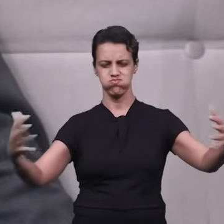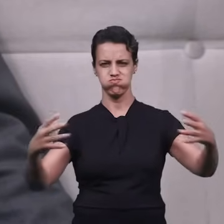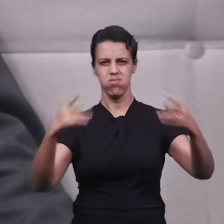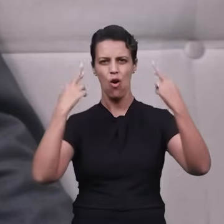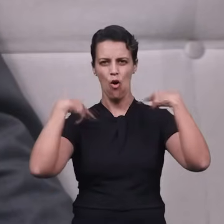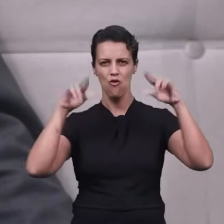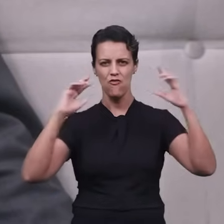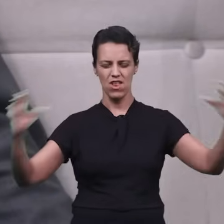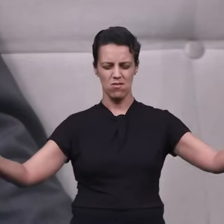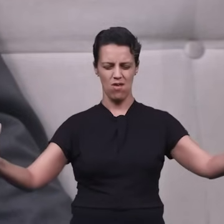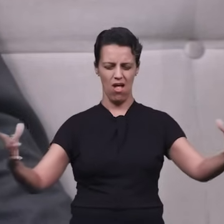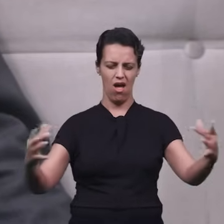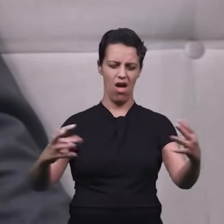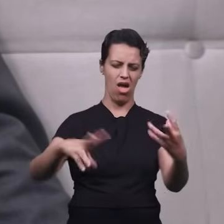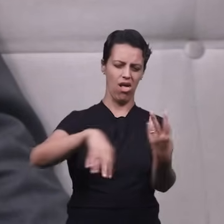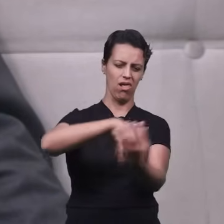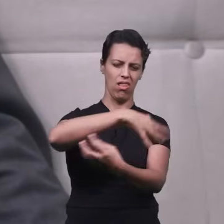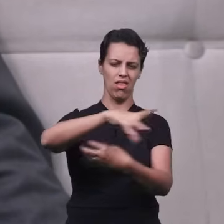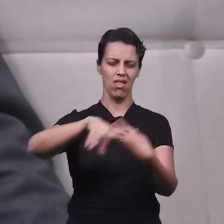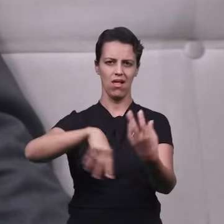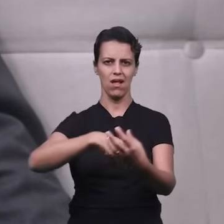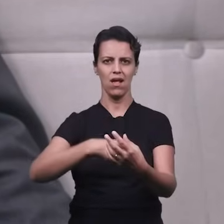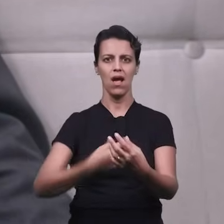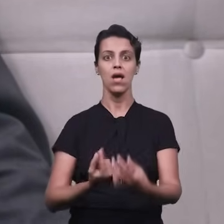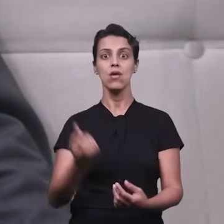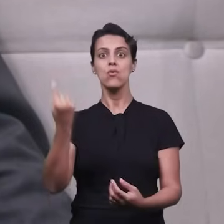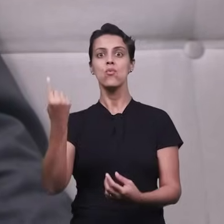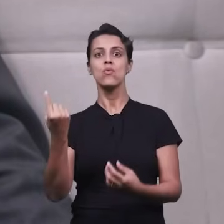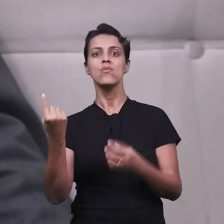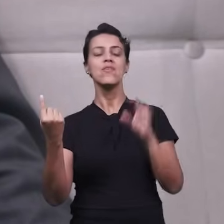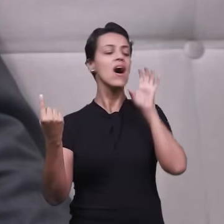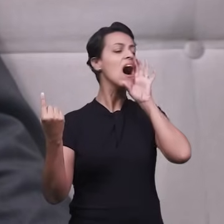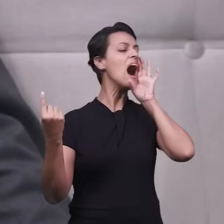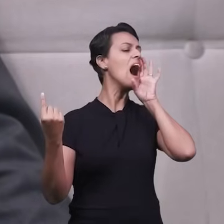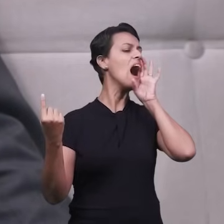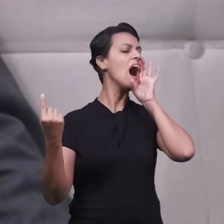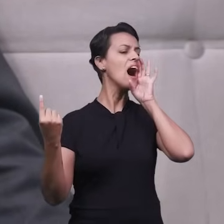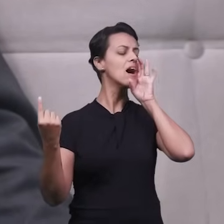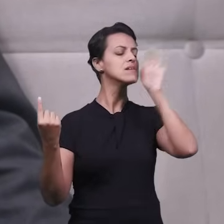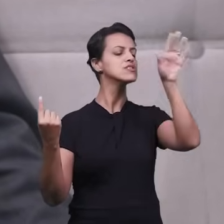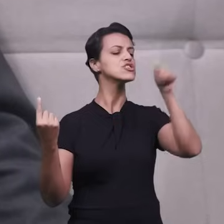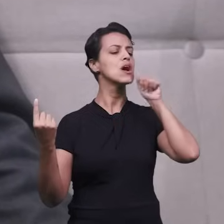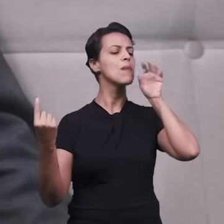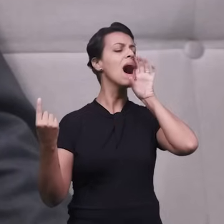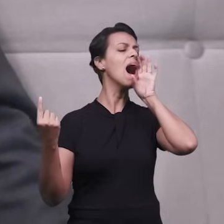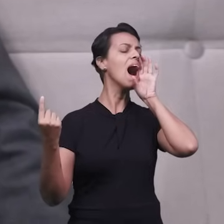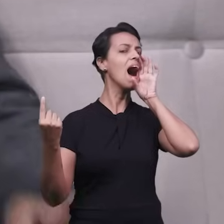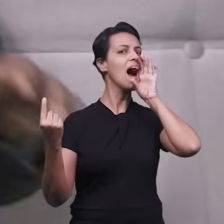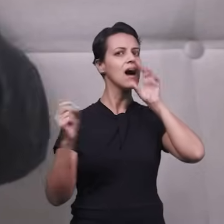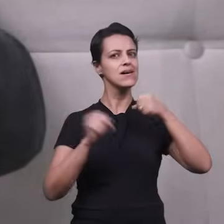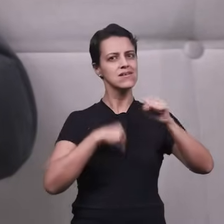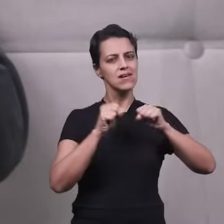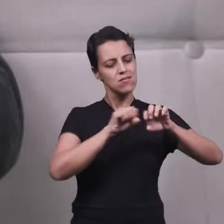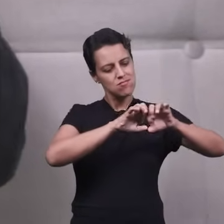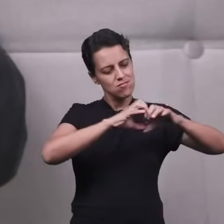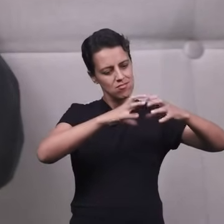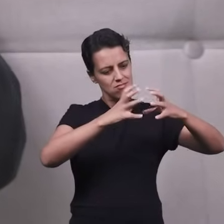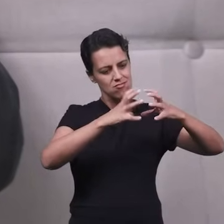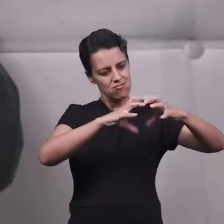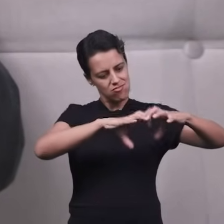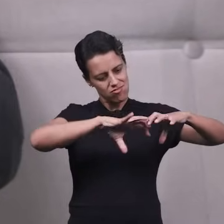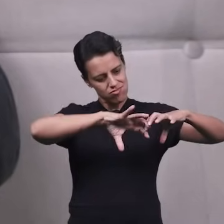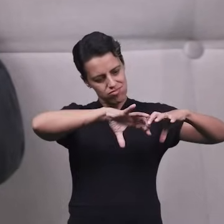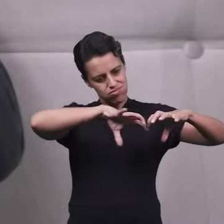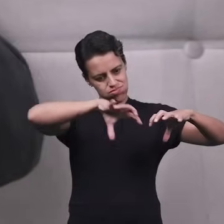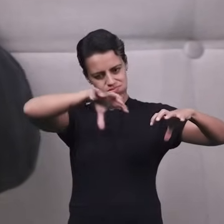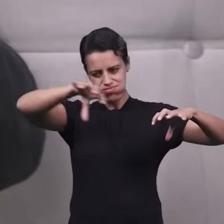quando um pastor resolveu sair e gritou uma palavra de ordem lá, as ovelhas dele saíram atrás dele certinho, embora estava junto com